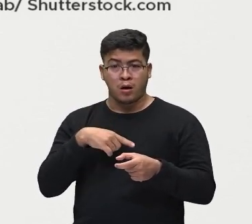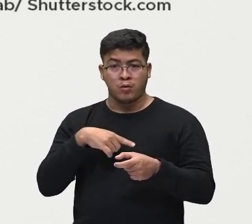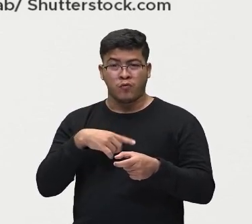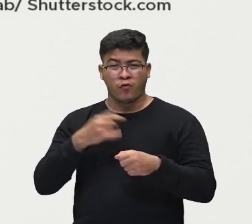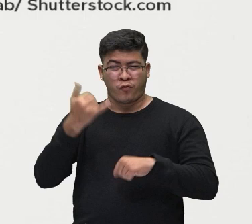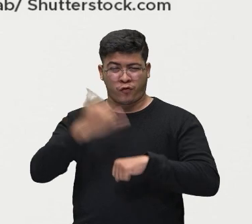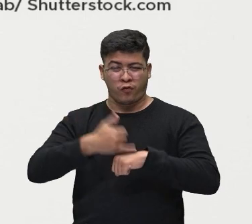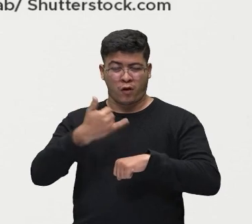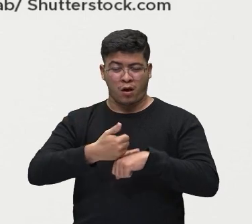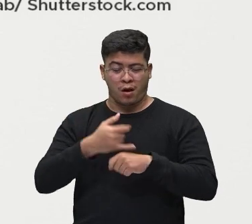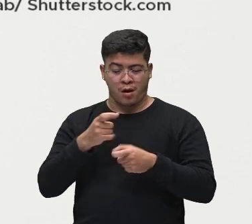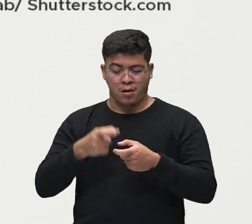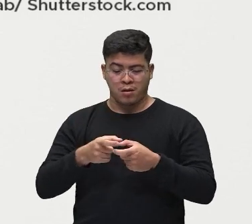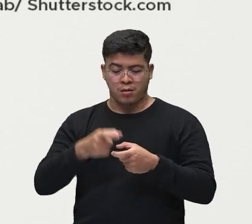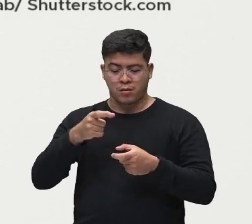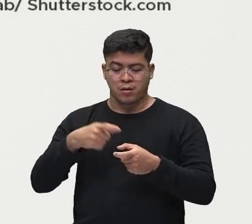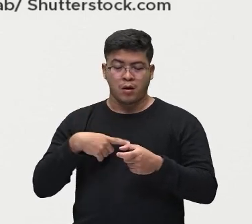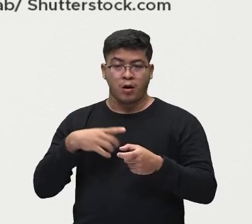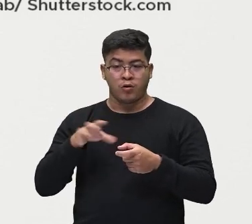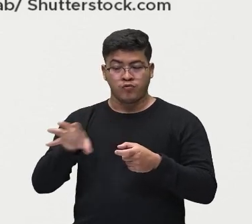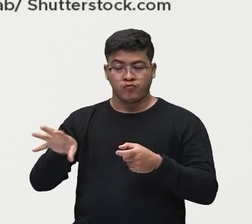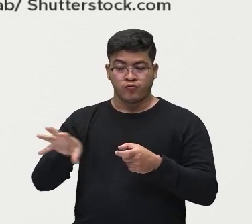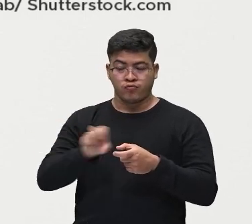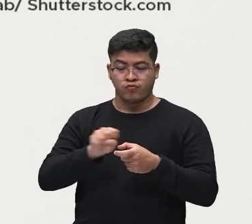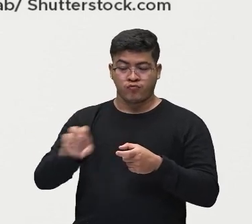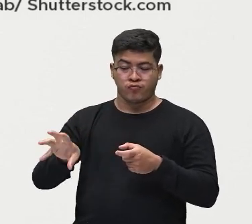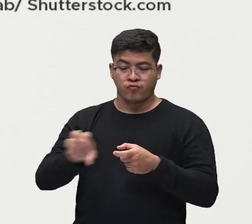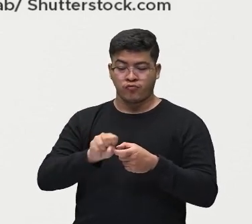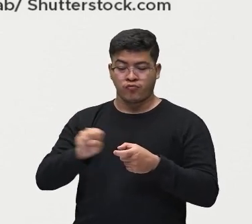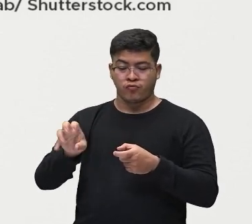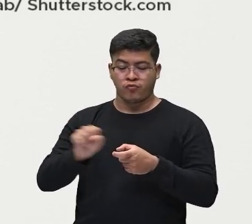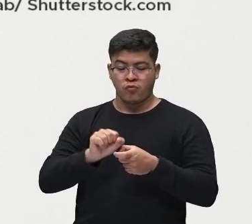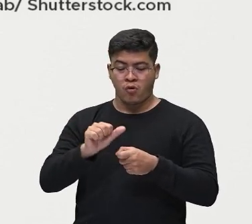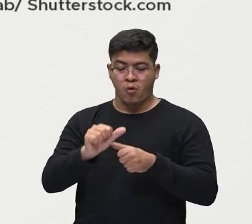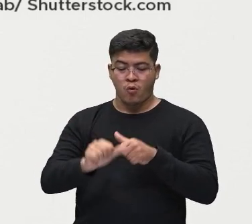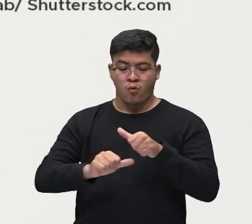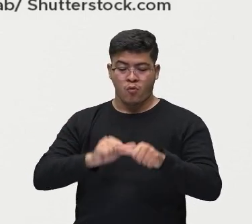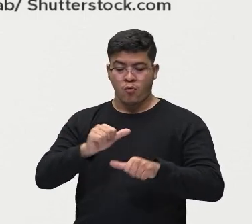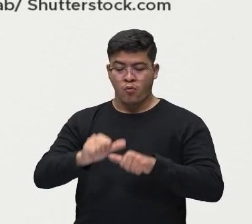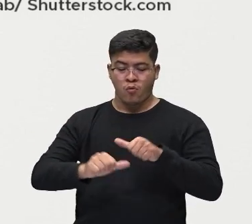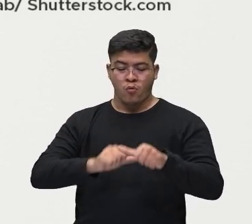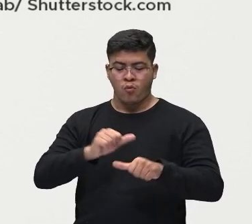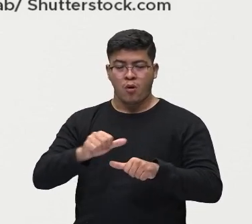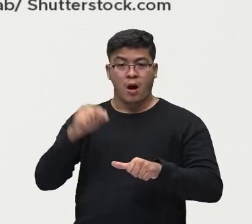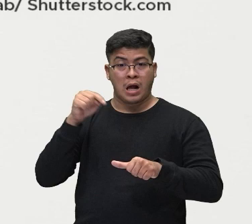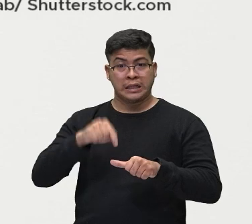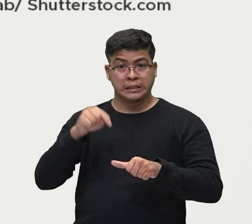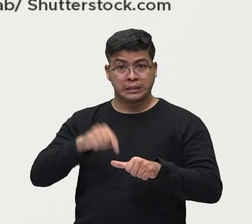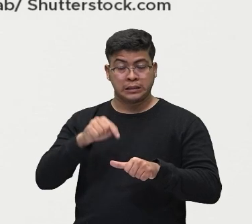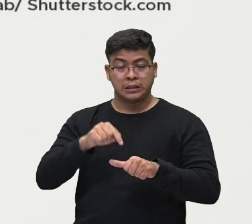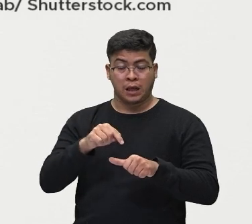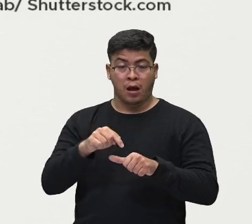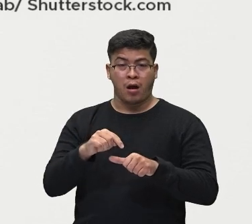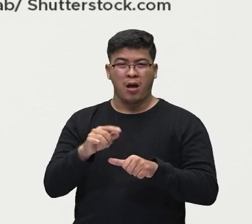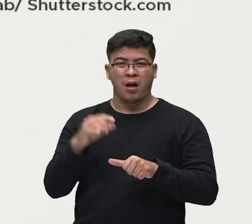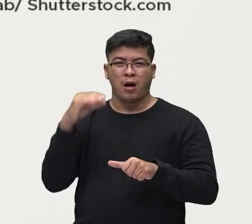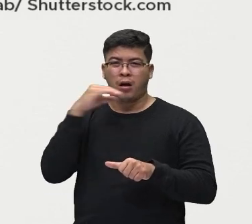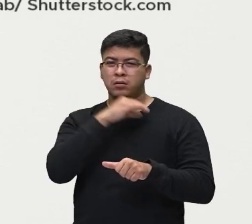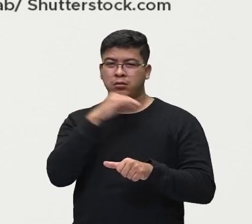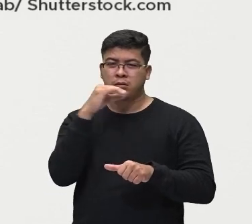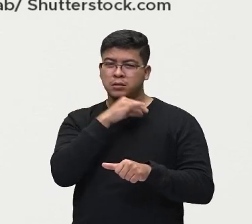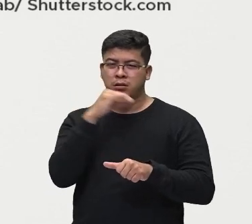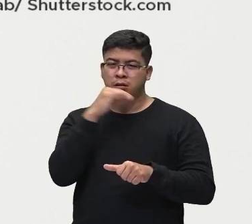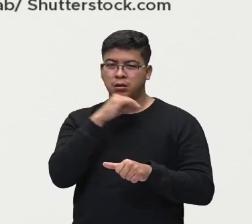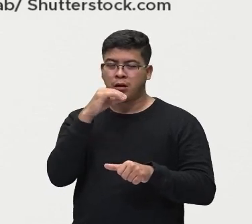recebe a energia para aquecer é o que a gente chama de resistência. É o que vai receber a